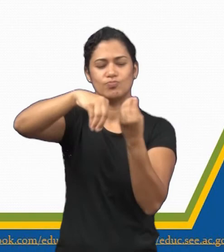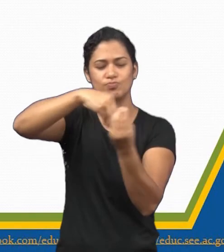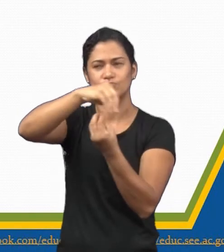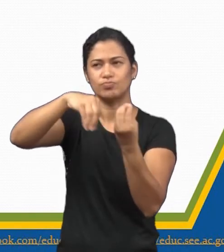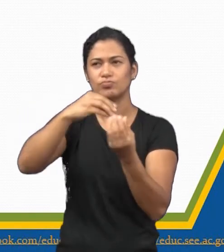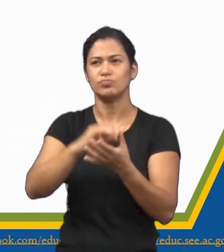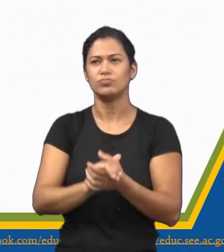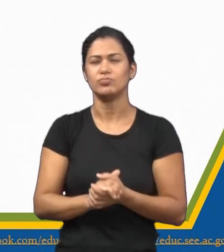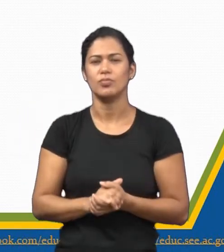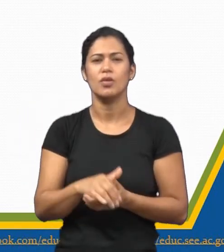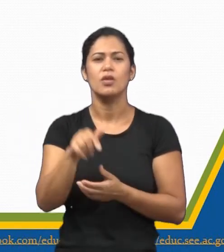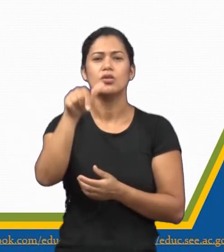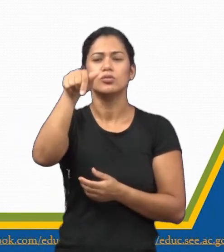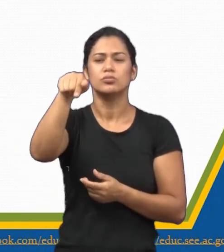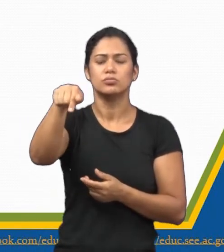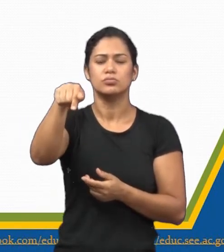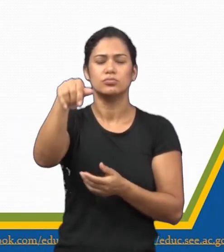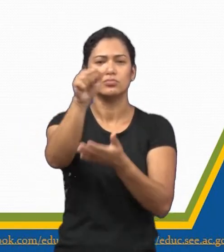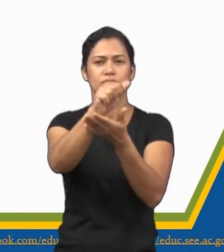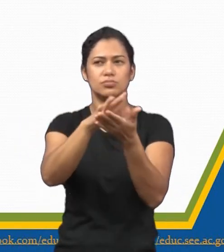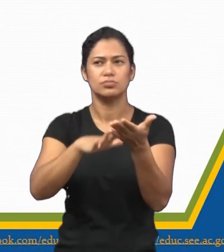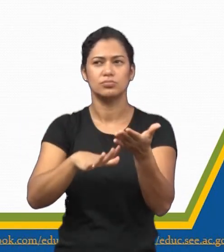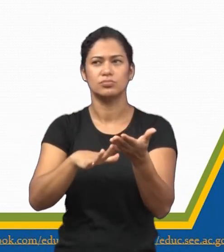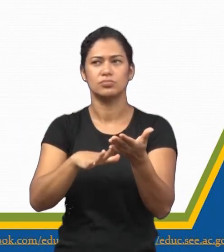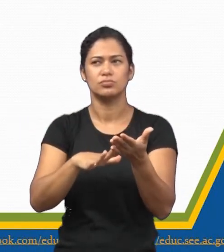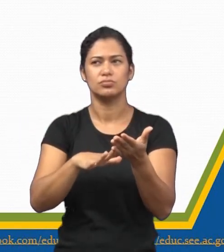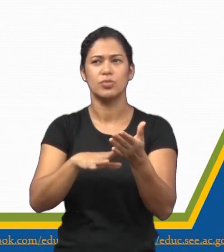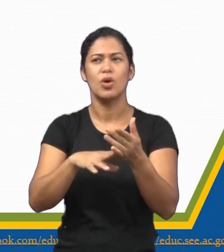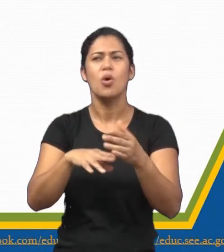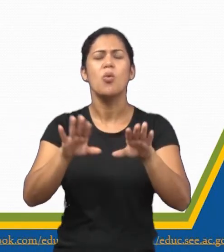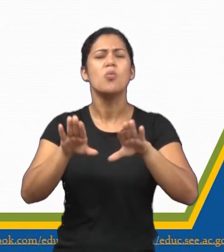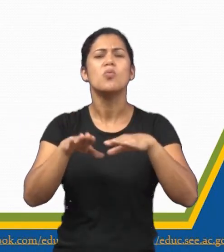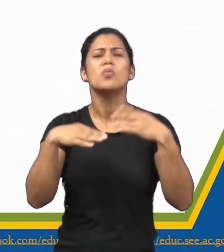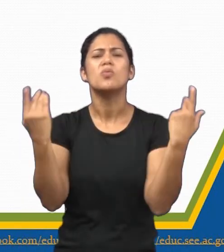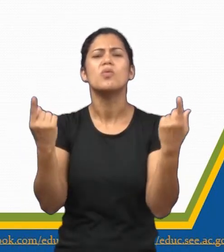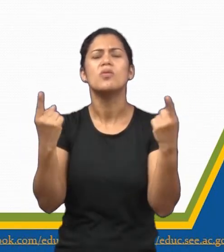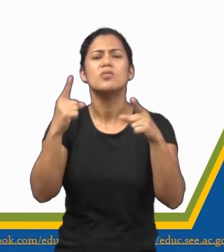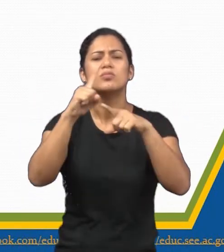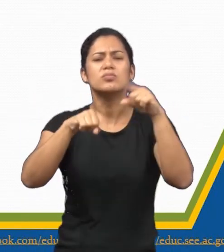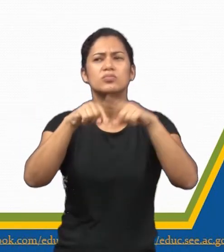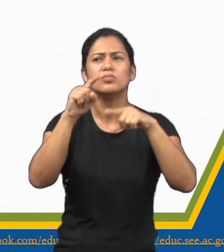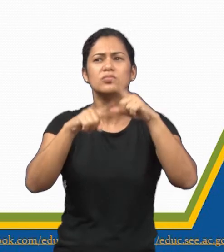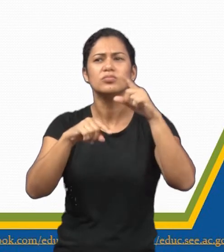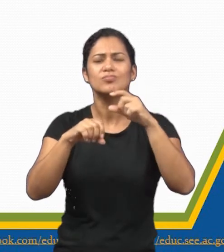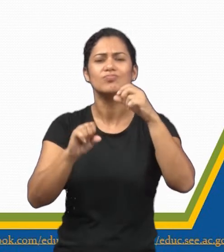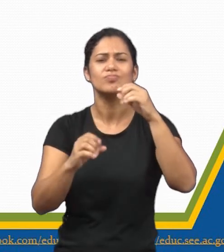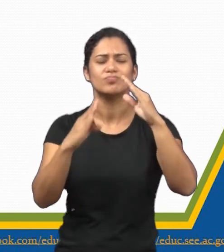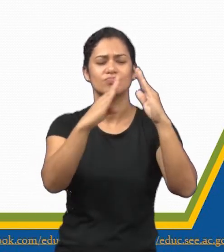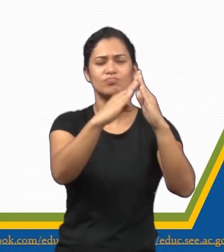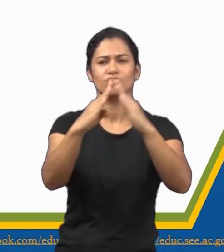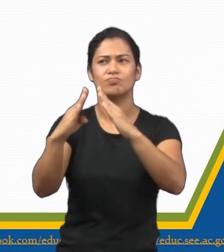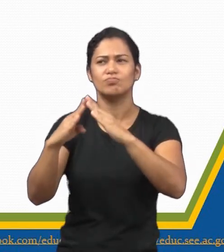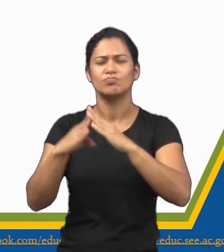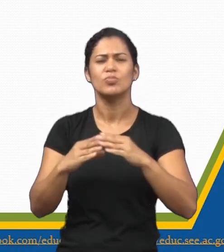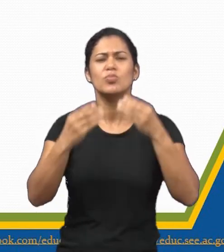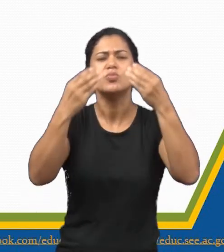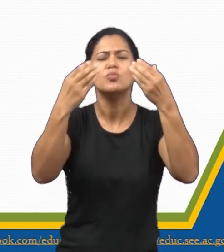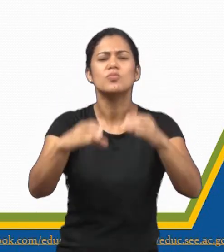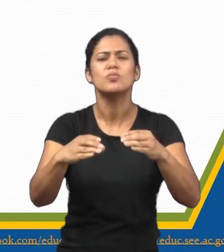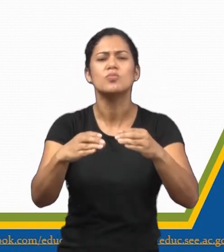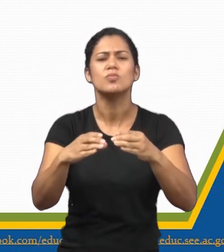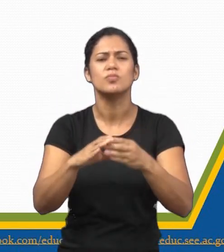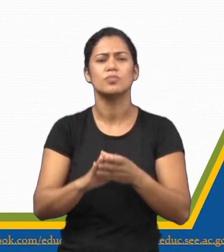ó. Quais são os elementos do bairro residencial? O que nós poderíamos encontrar no bairro